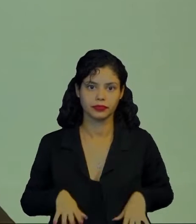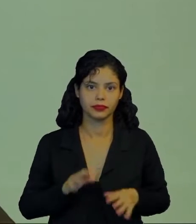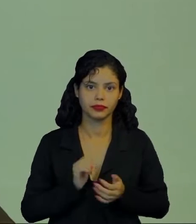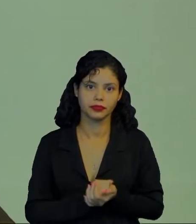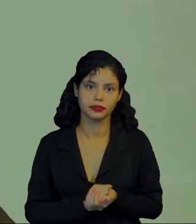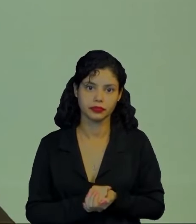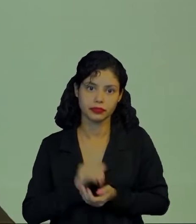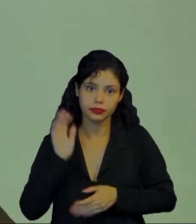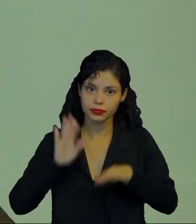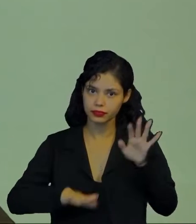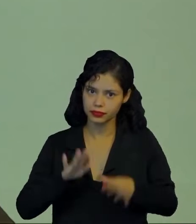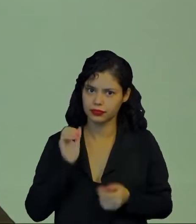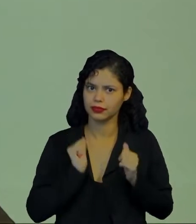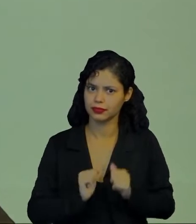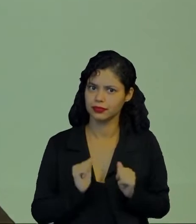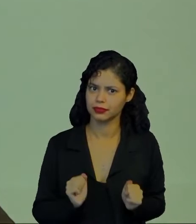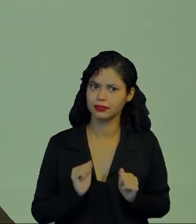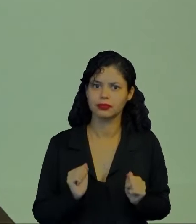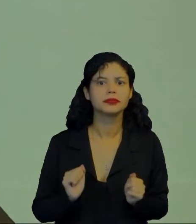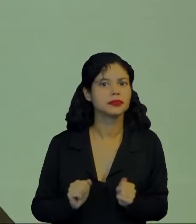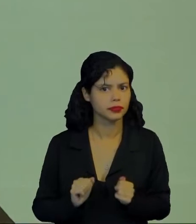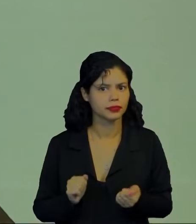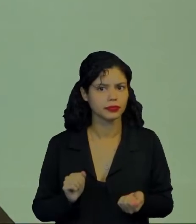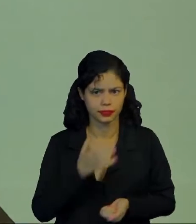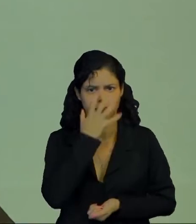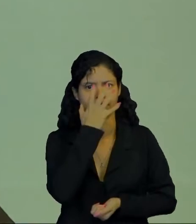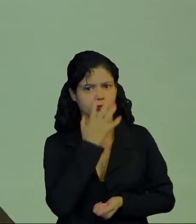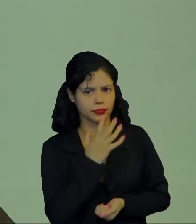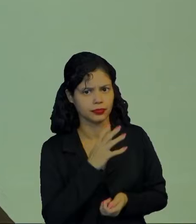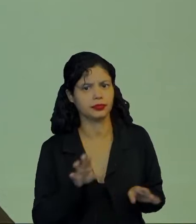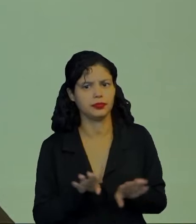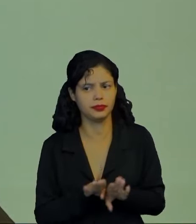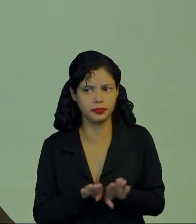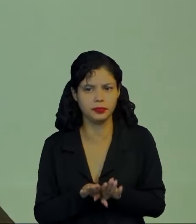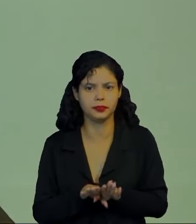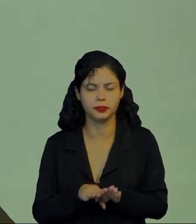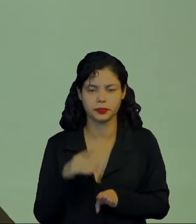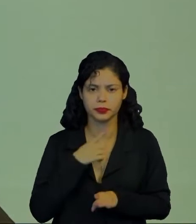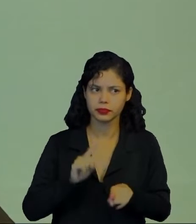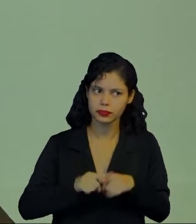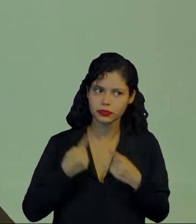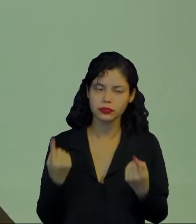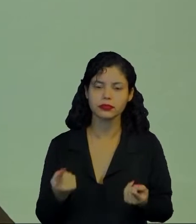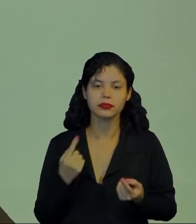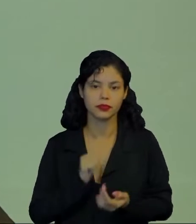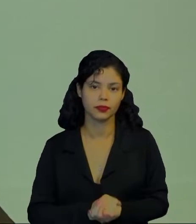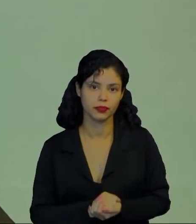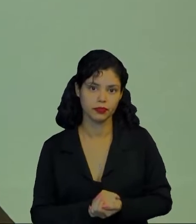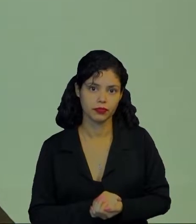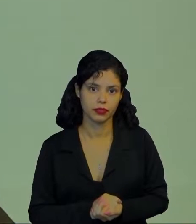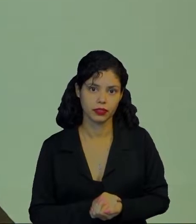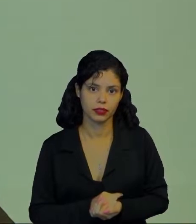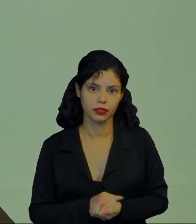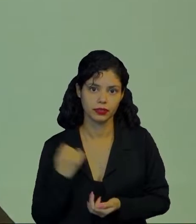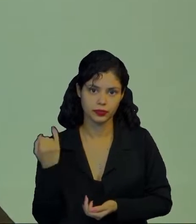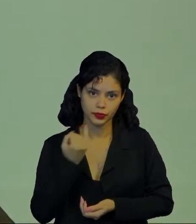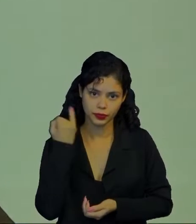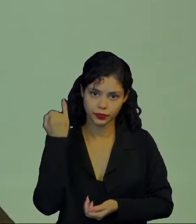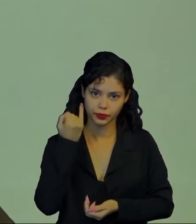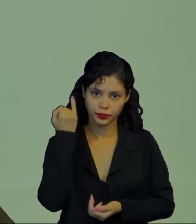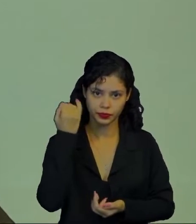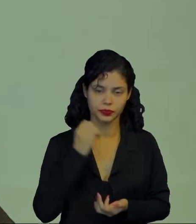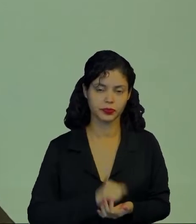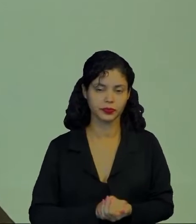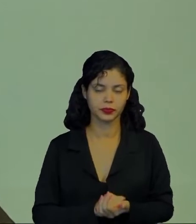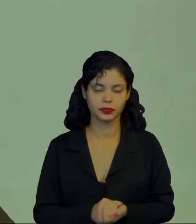tranquila. Às vezes pode também estimular a raiva, né? Mas é muito importante